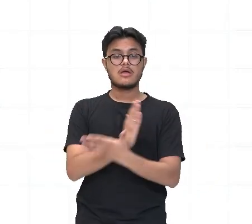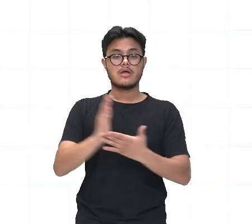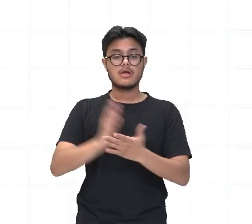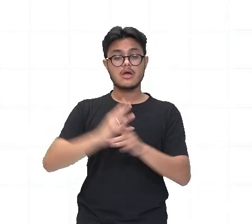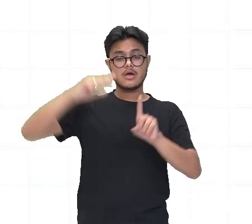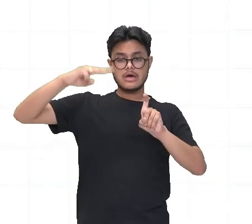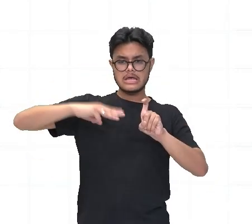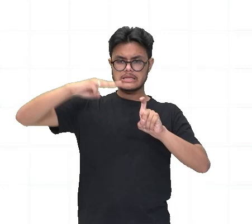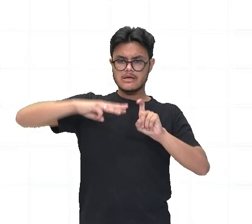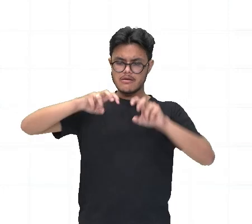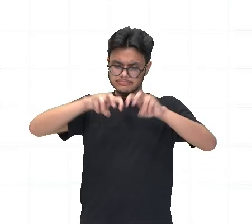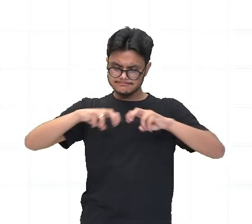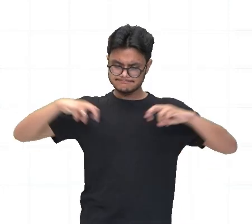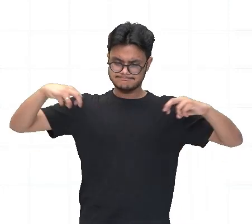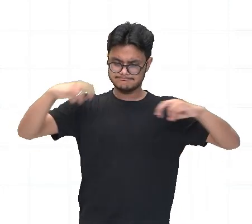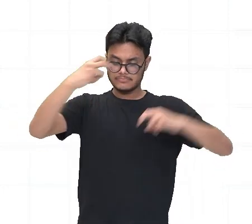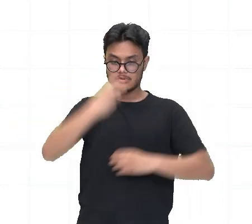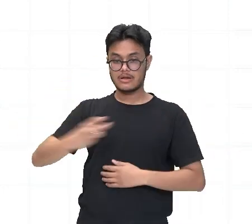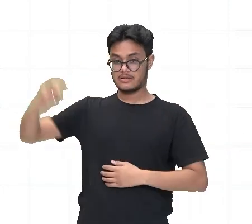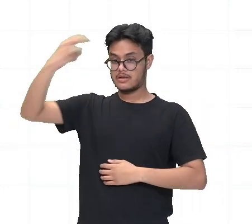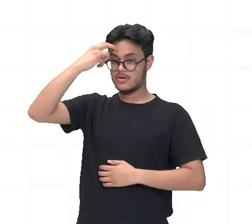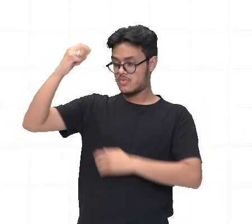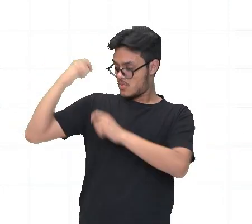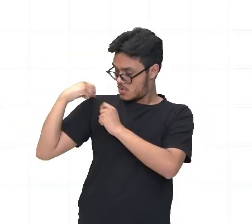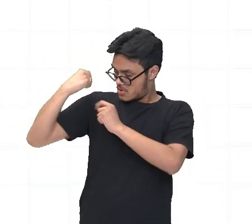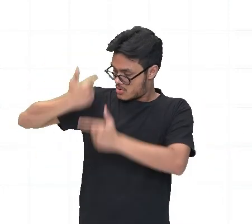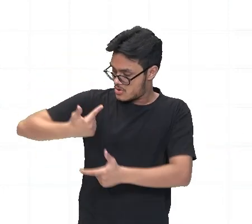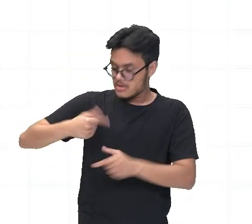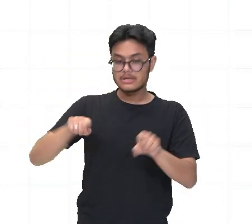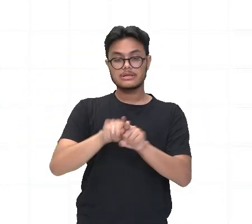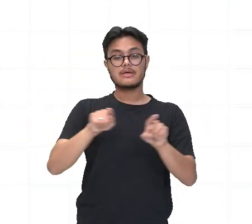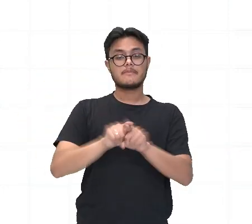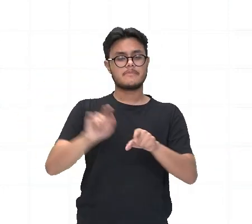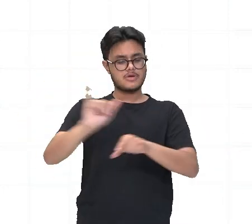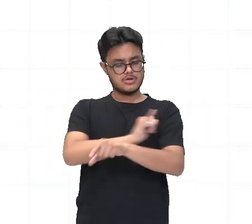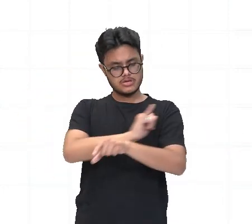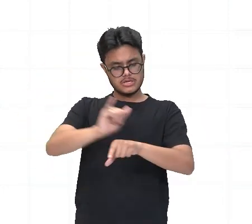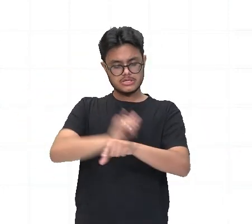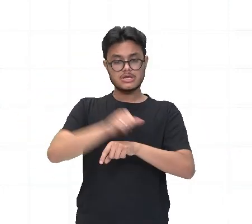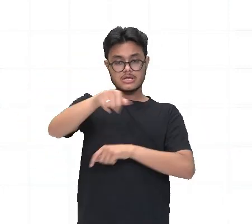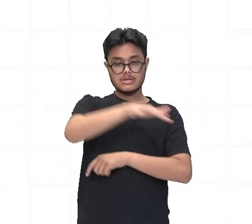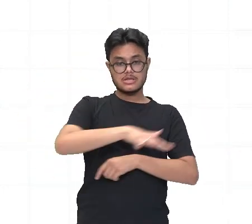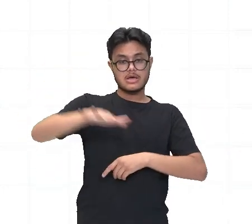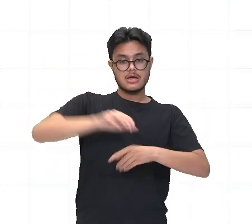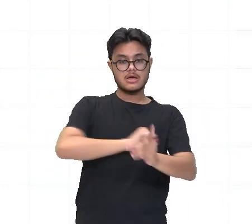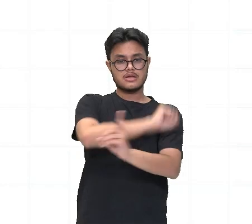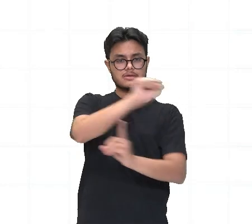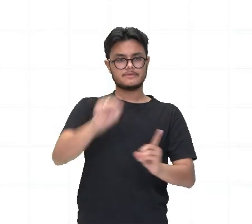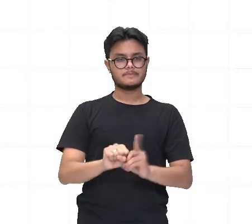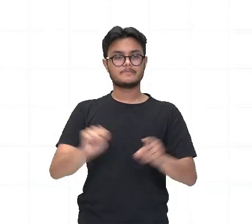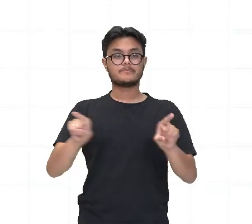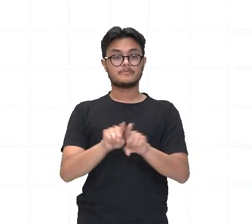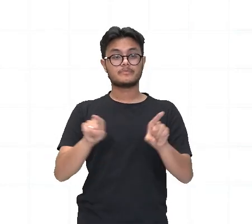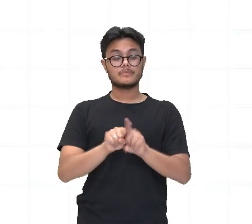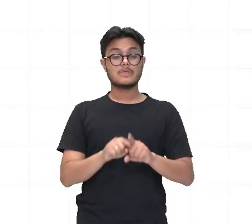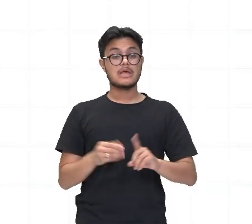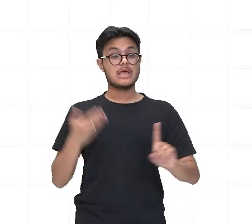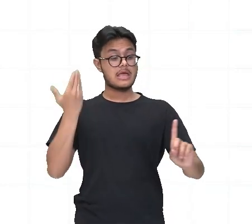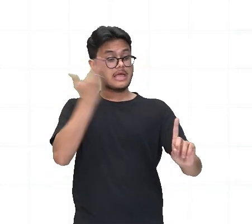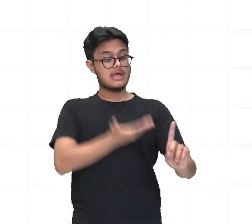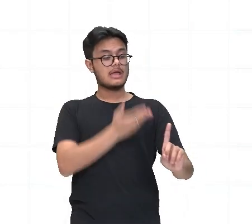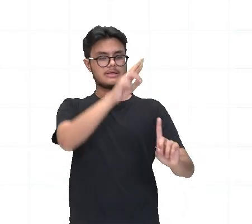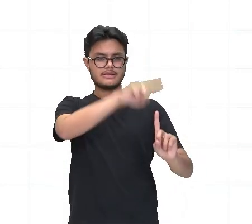e saberes tradicionais e podem servir como método de distinção social. Avançando,